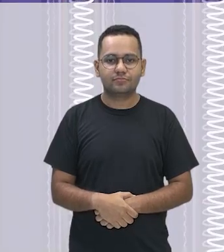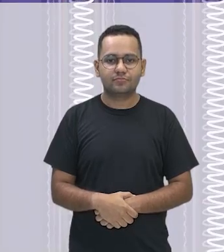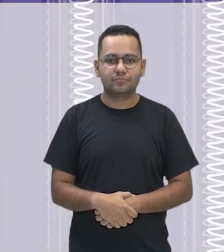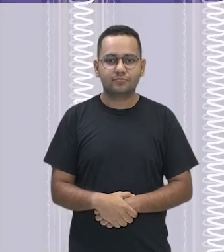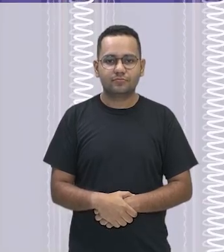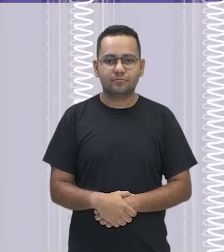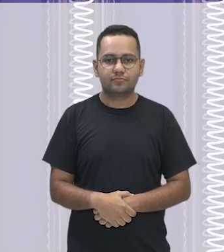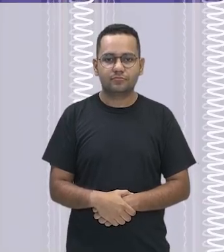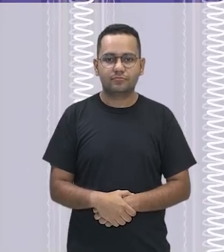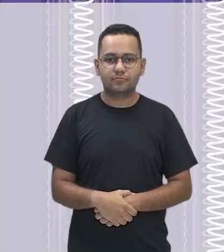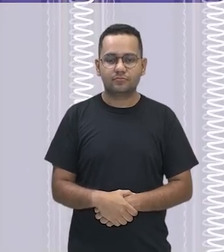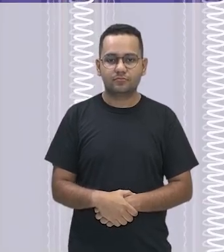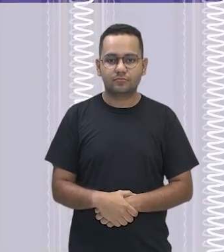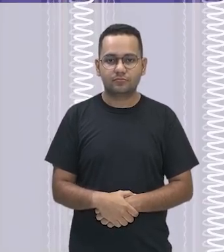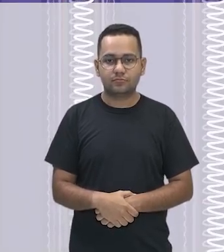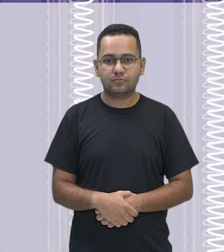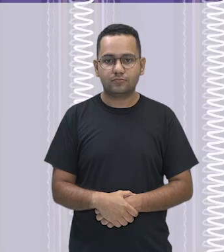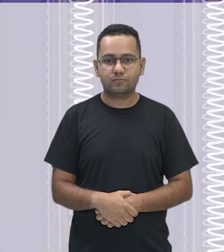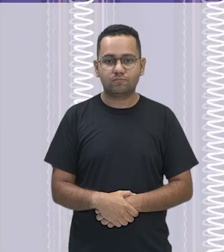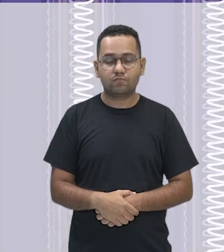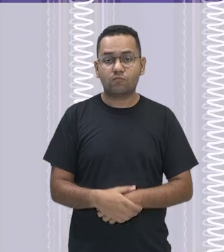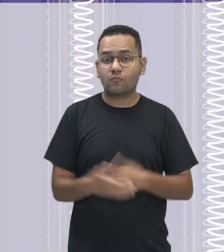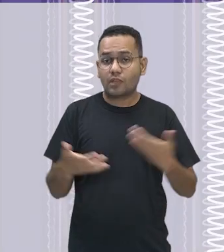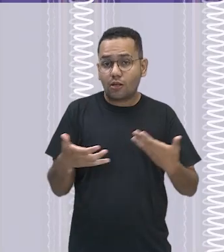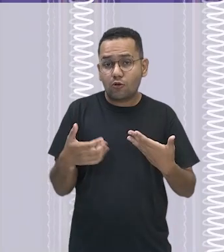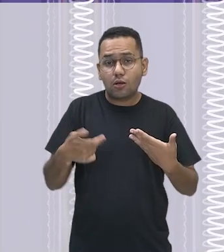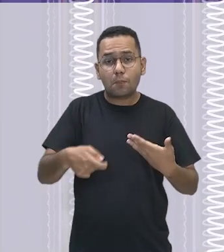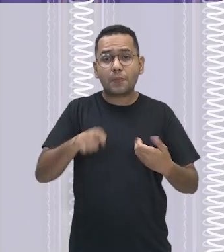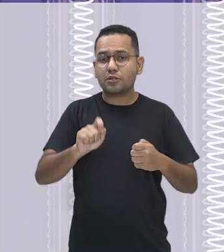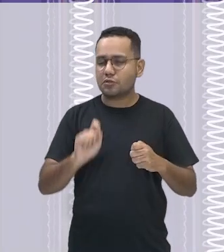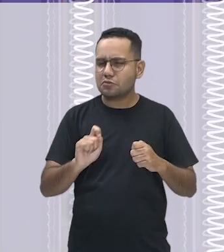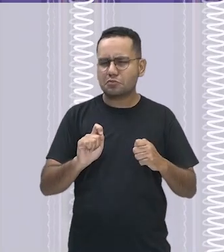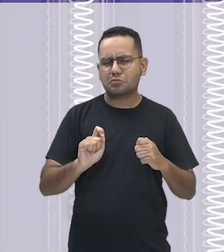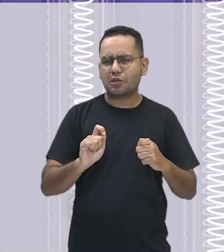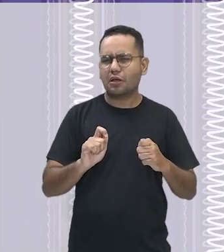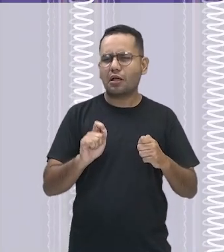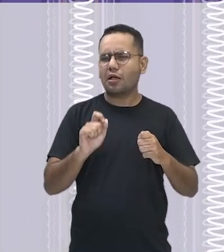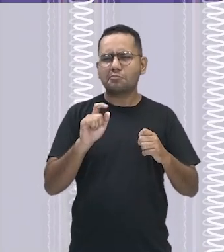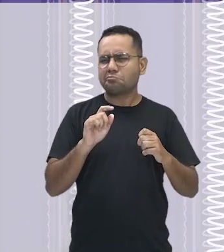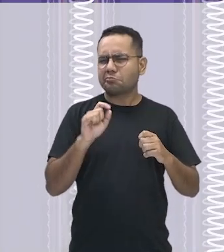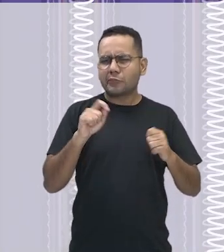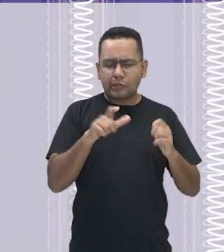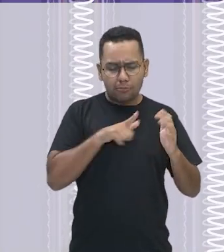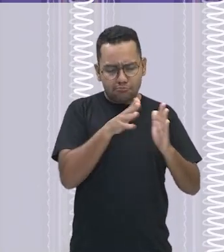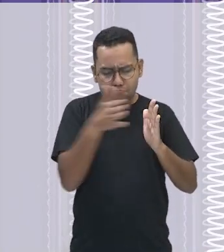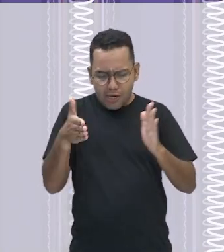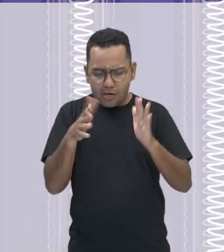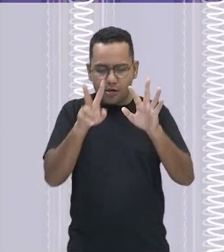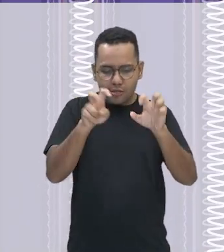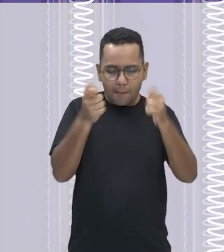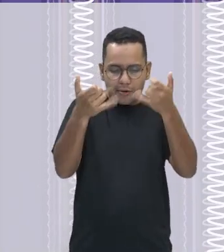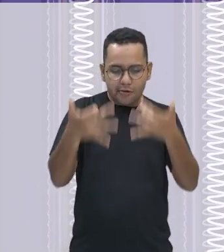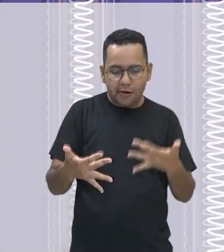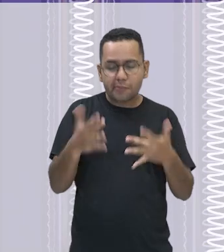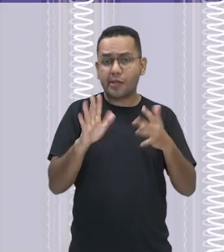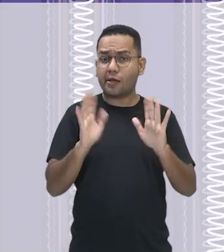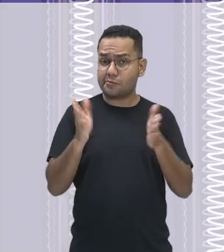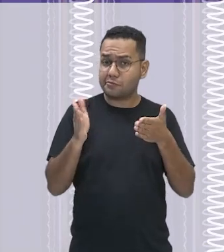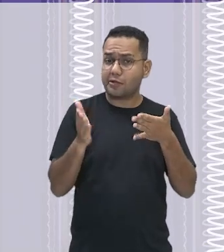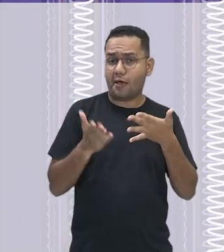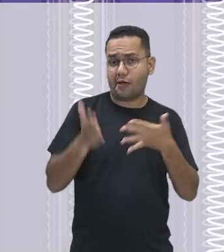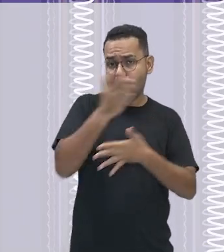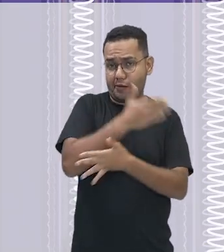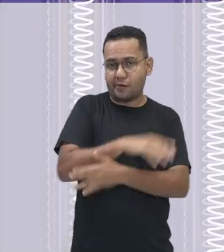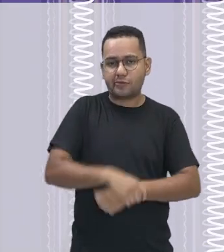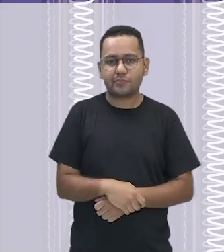Então, vamos fazer esse momento necessário de avaliar nossa vida, nossa caminhada, mas antes disso, quero pedir para você ter